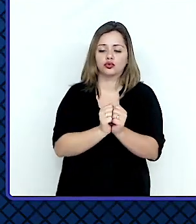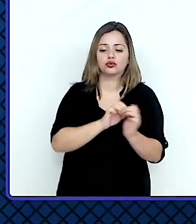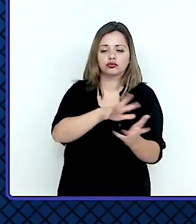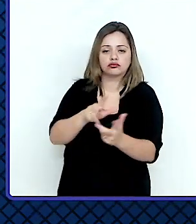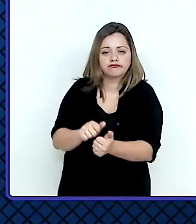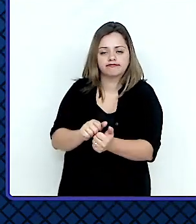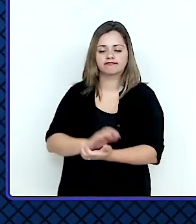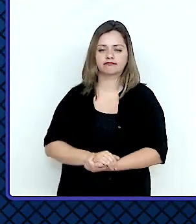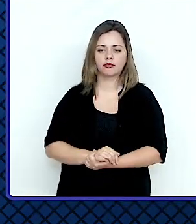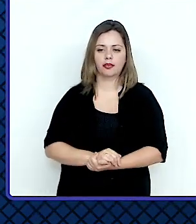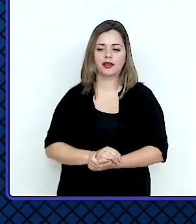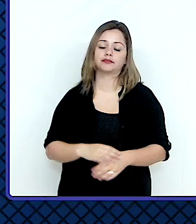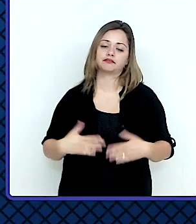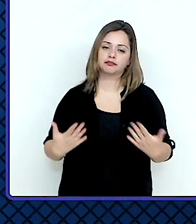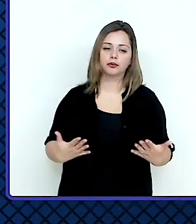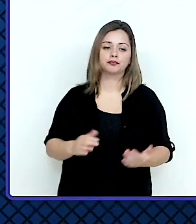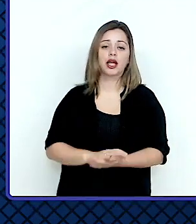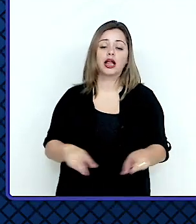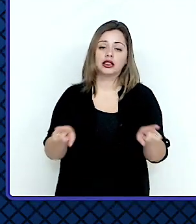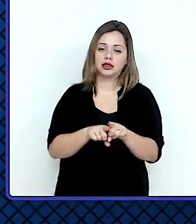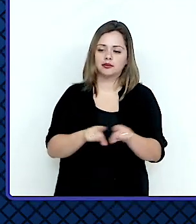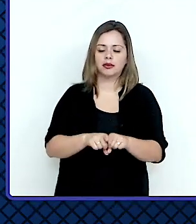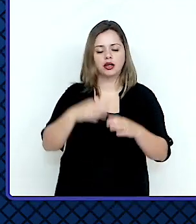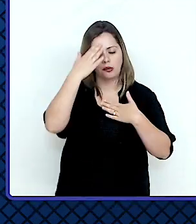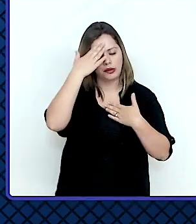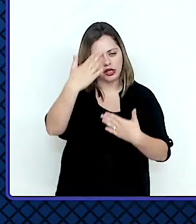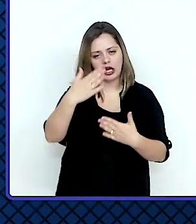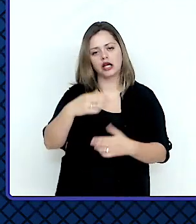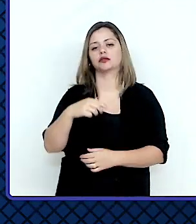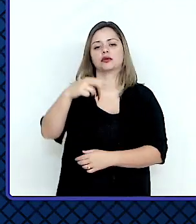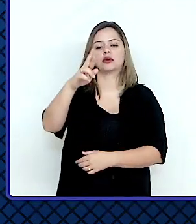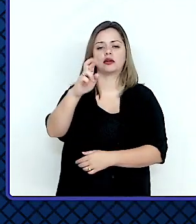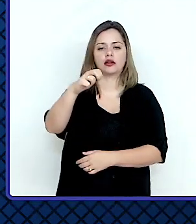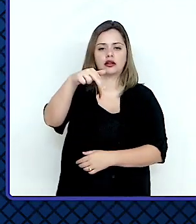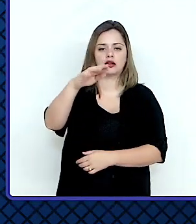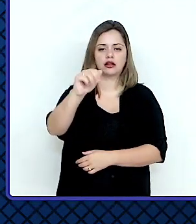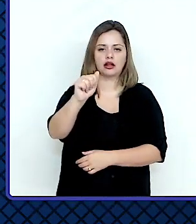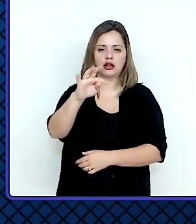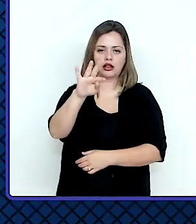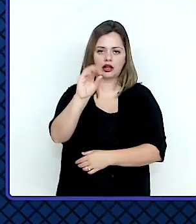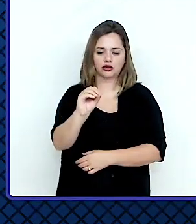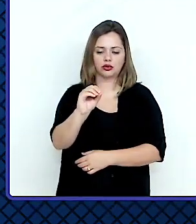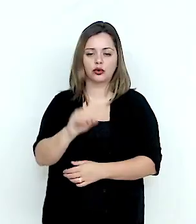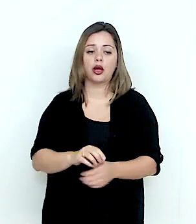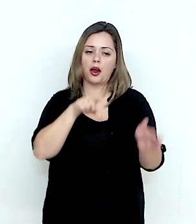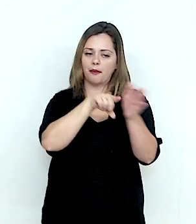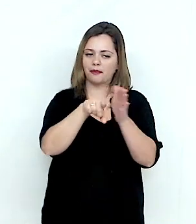Aqui também, né, obrigado, né, doutor Renato Silva. Acho que é uma pergunta